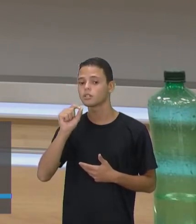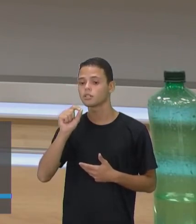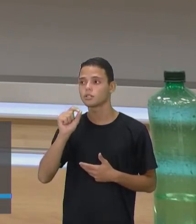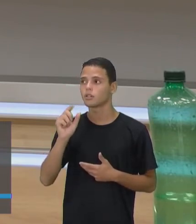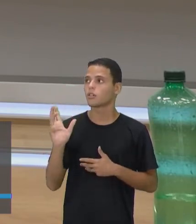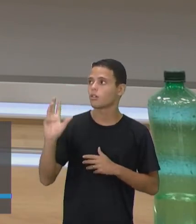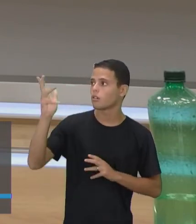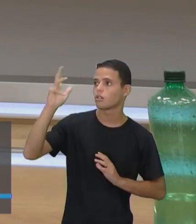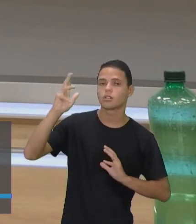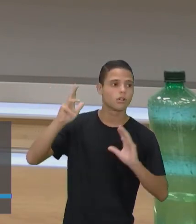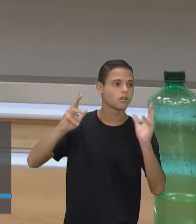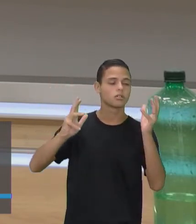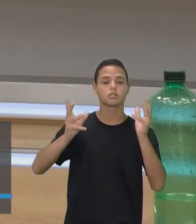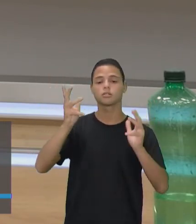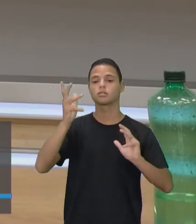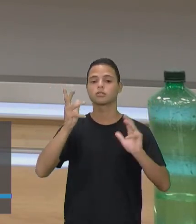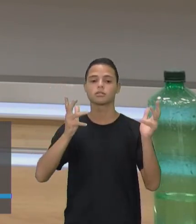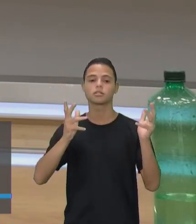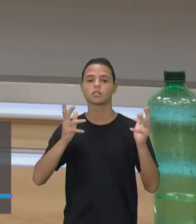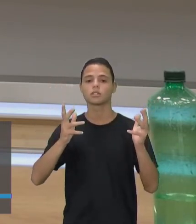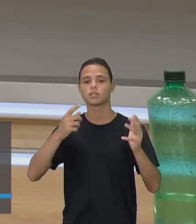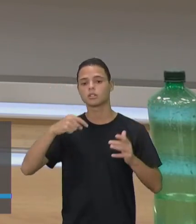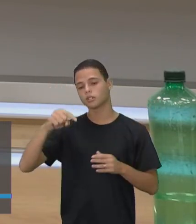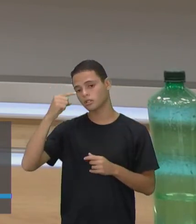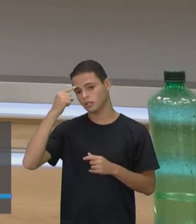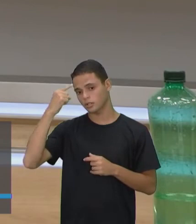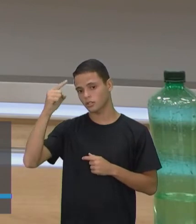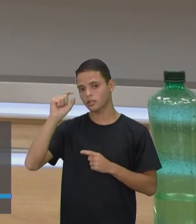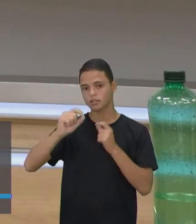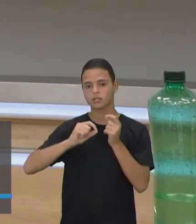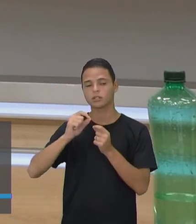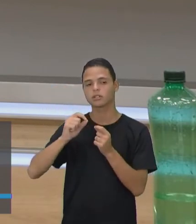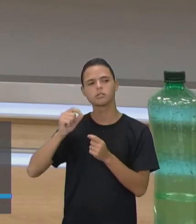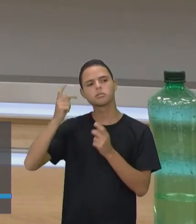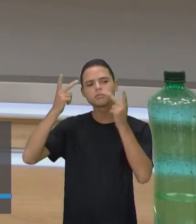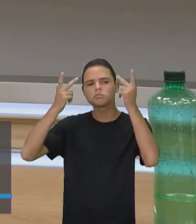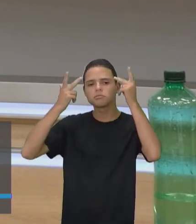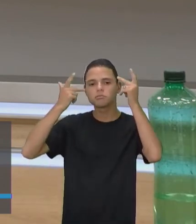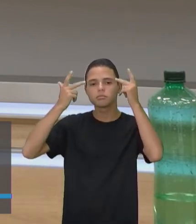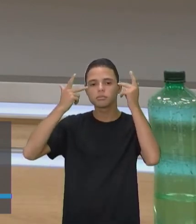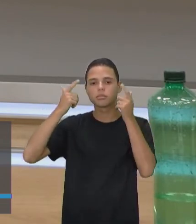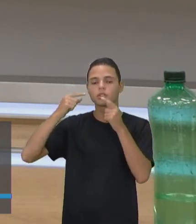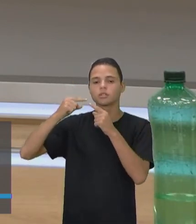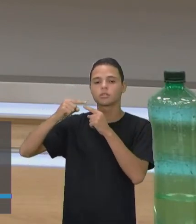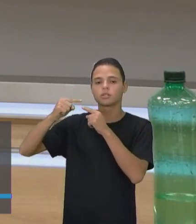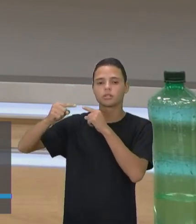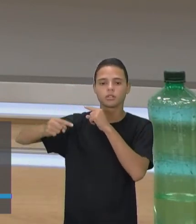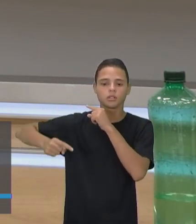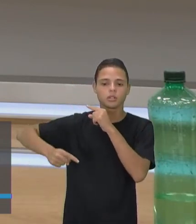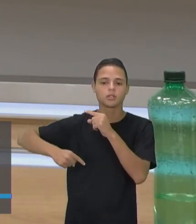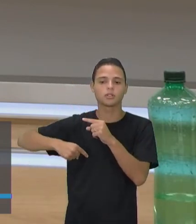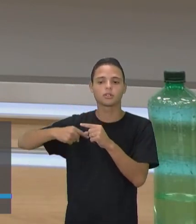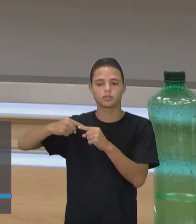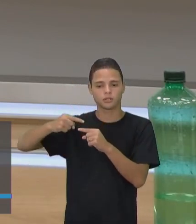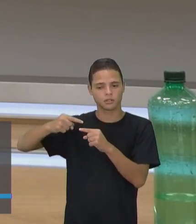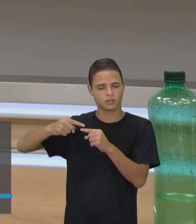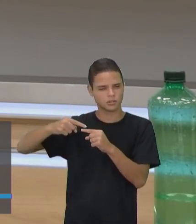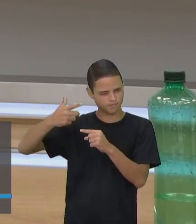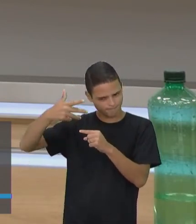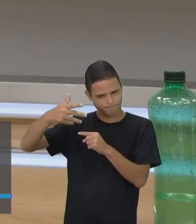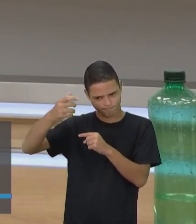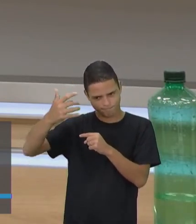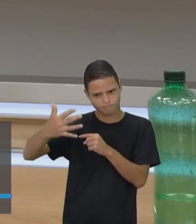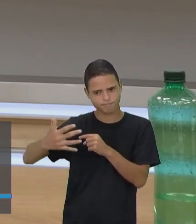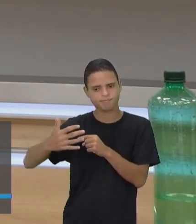muito rápido. Quando a gente pensa no ciclo natural das coisas, que a gente vai ver isso também, mas já dando